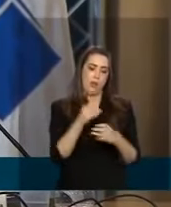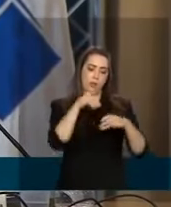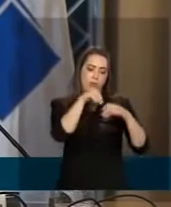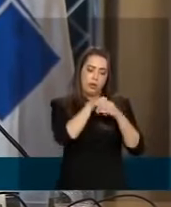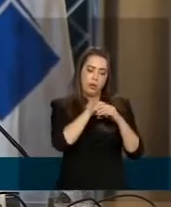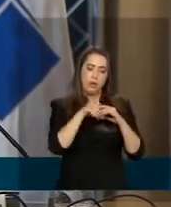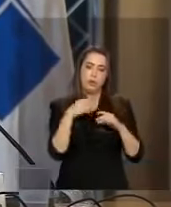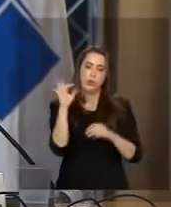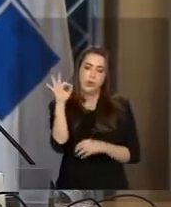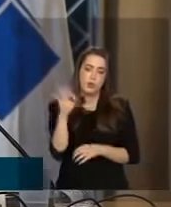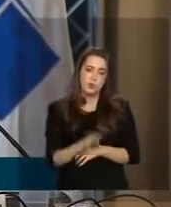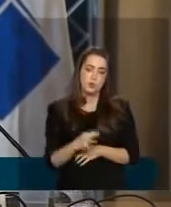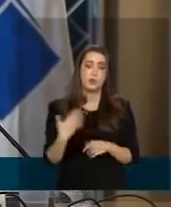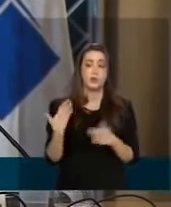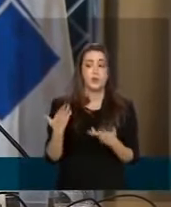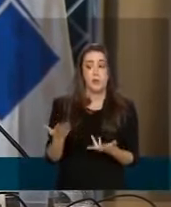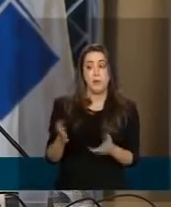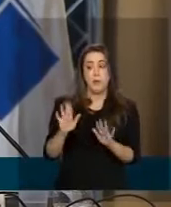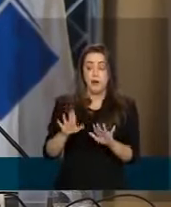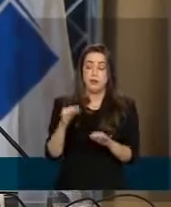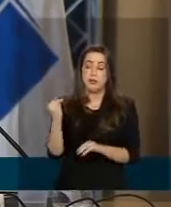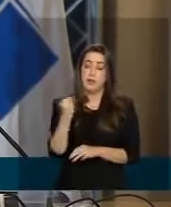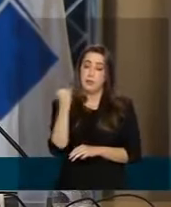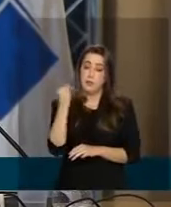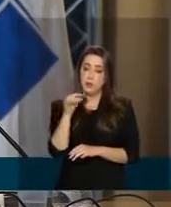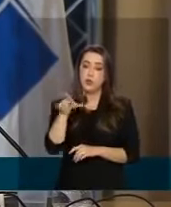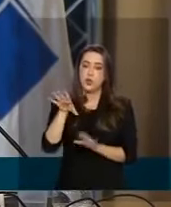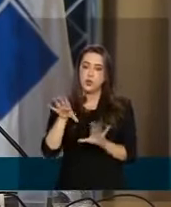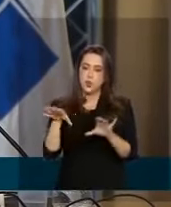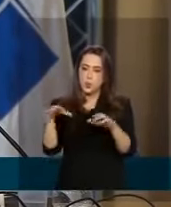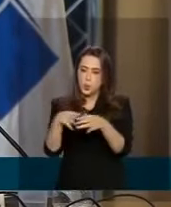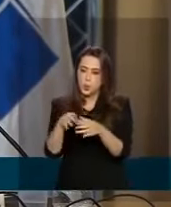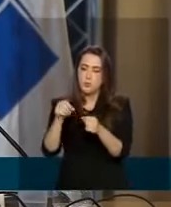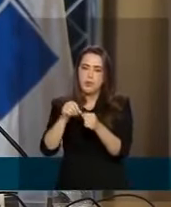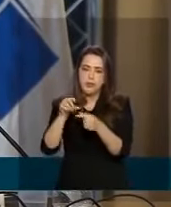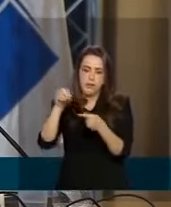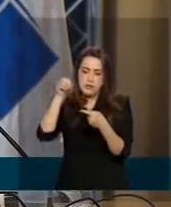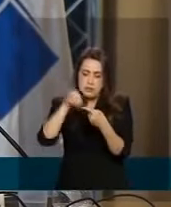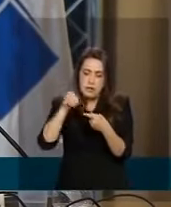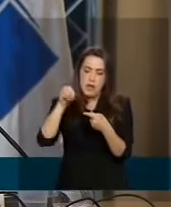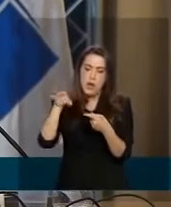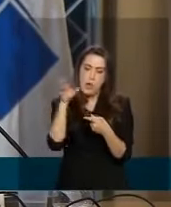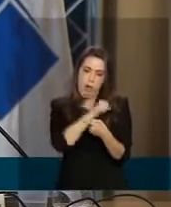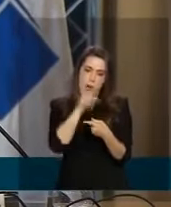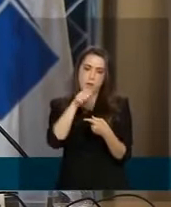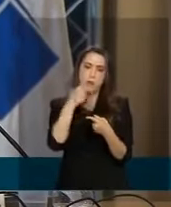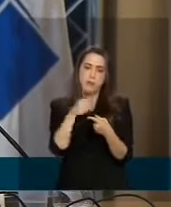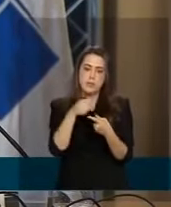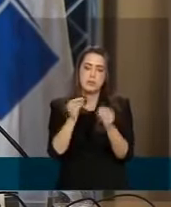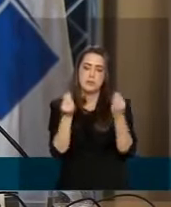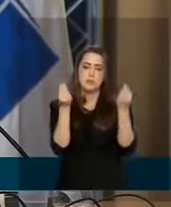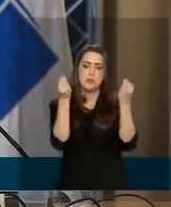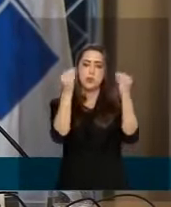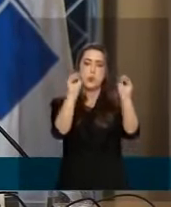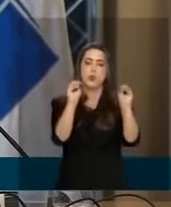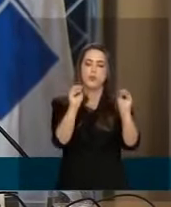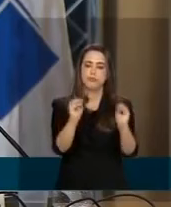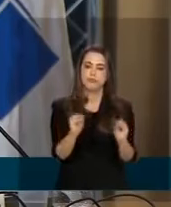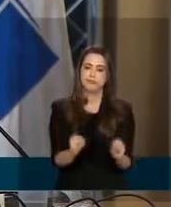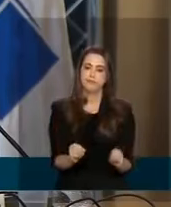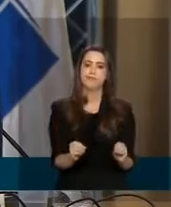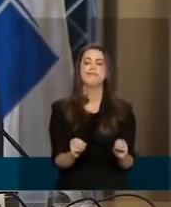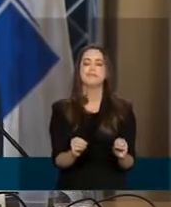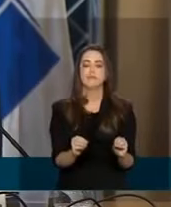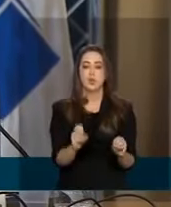nossas estatísticas. E isso é extremamente necessário que todos os casos confirmados sejam, e suspeitos sejam